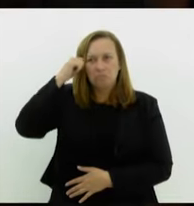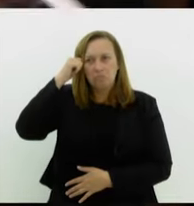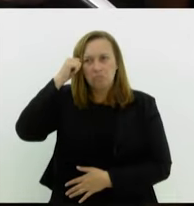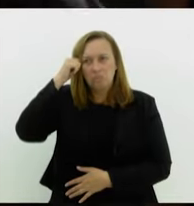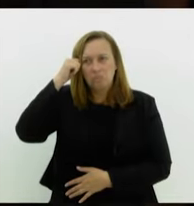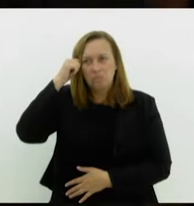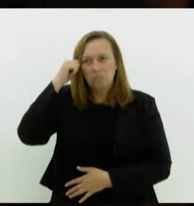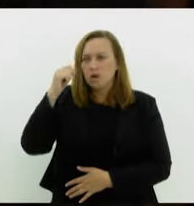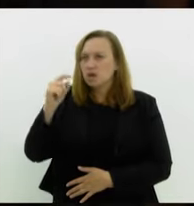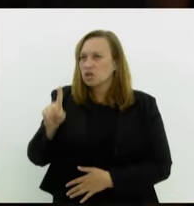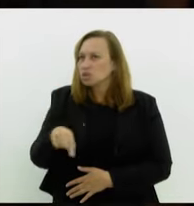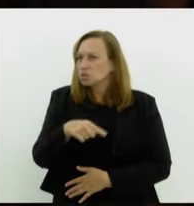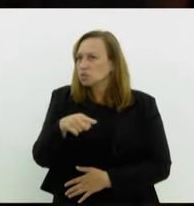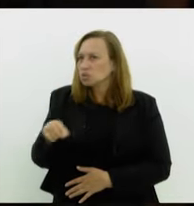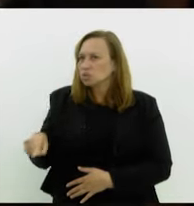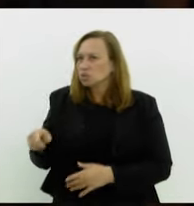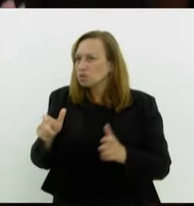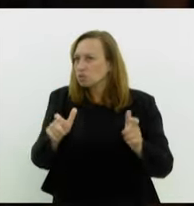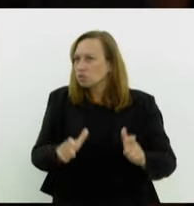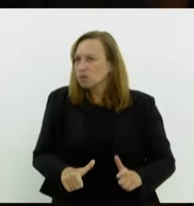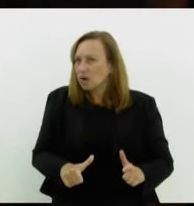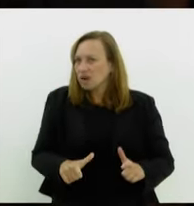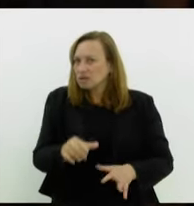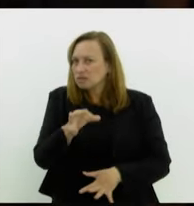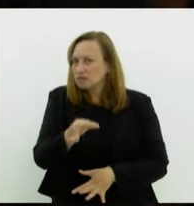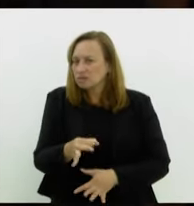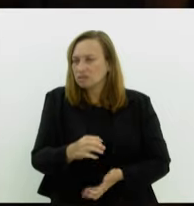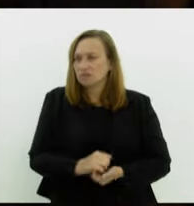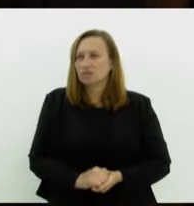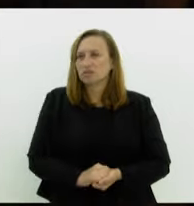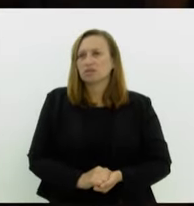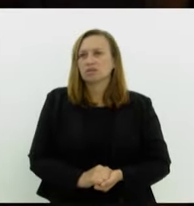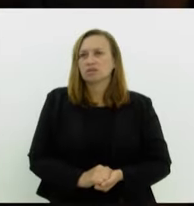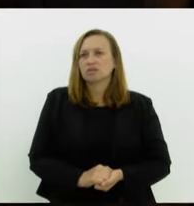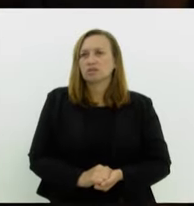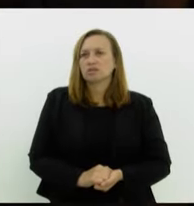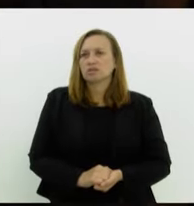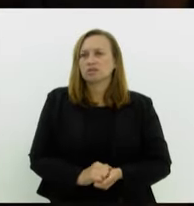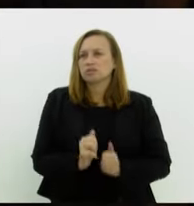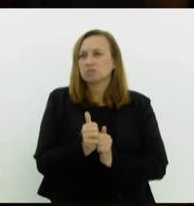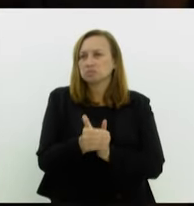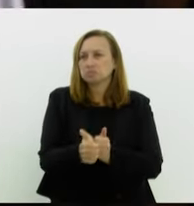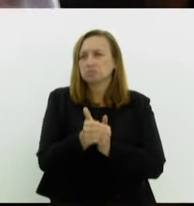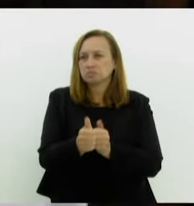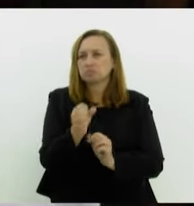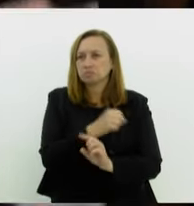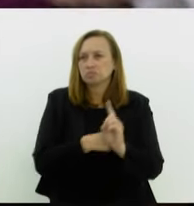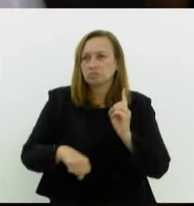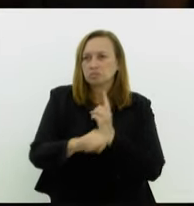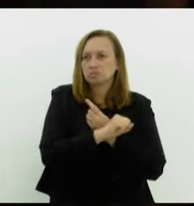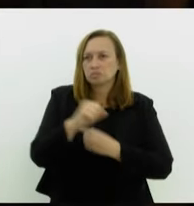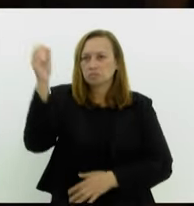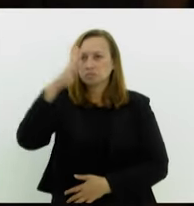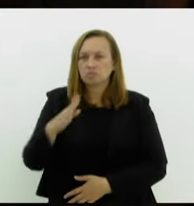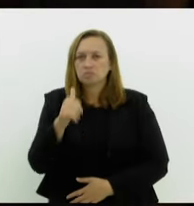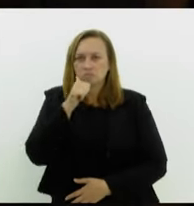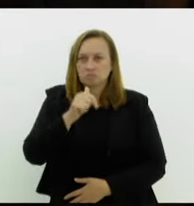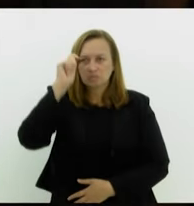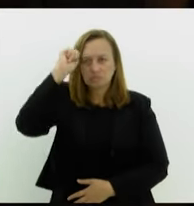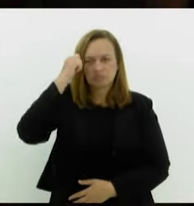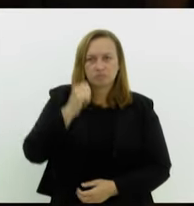a não representatividade absoluta e a maior segmento social do Brasil é mulher